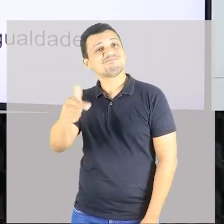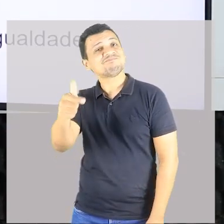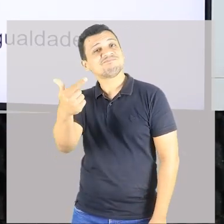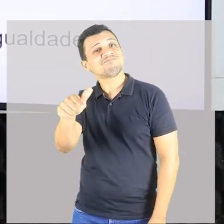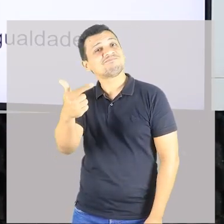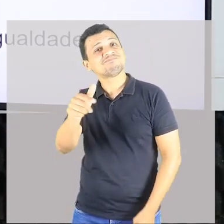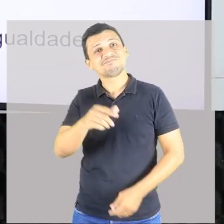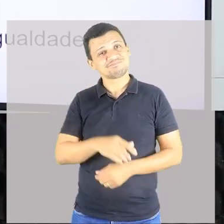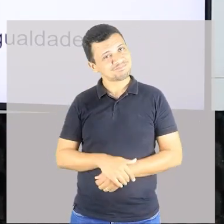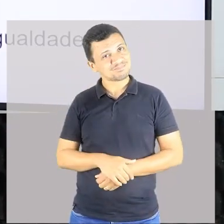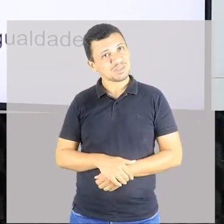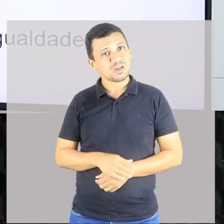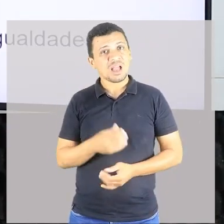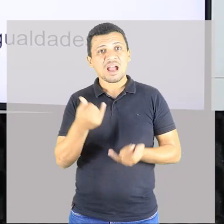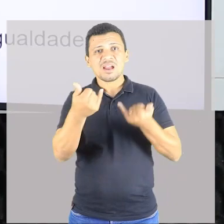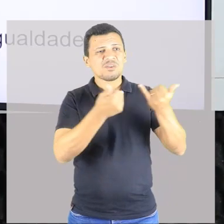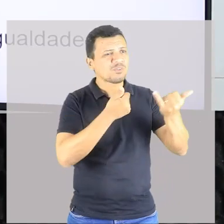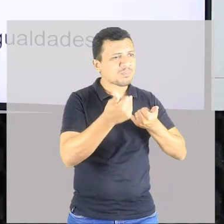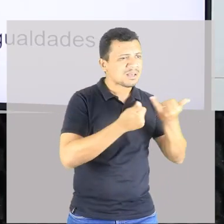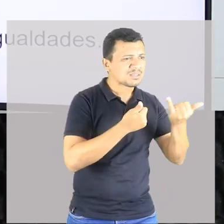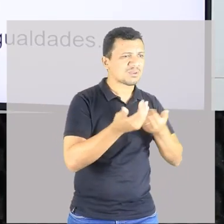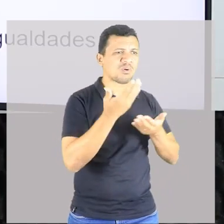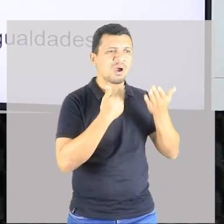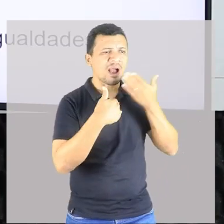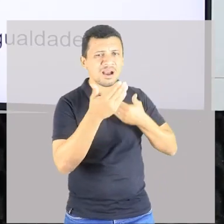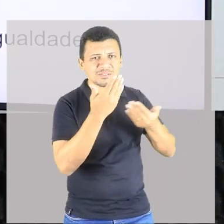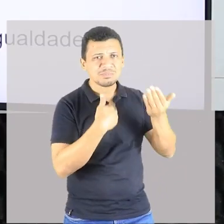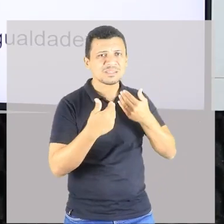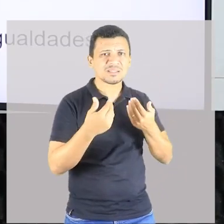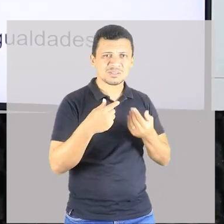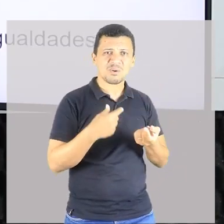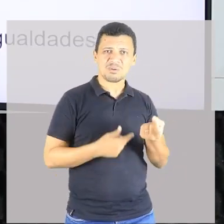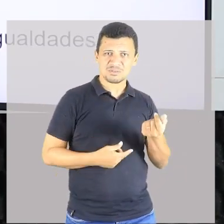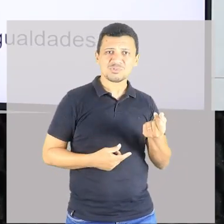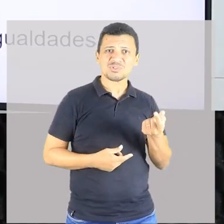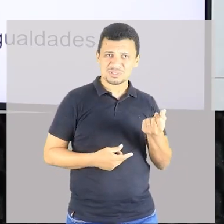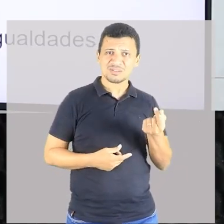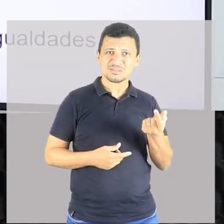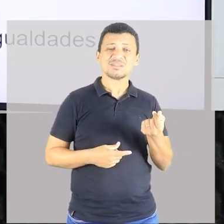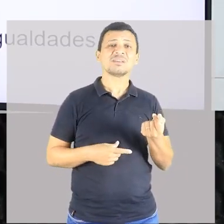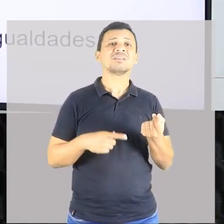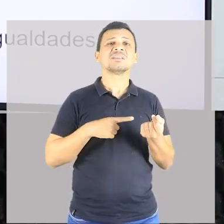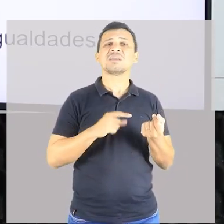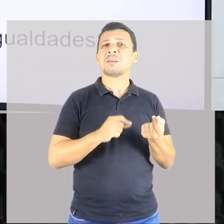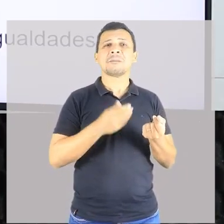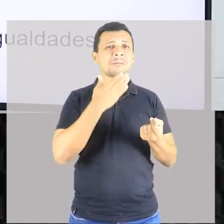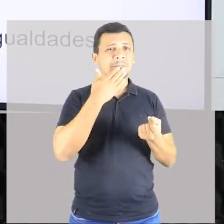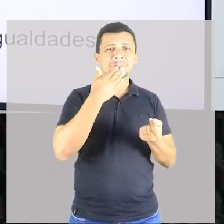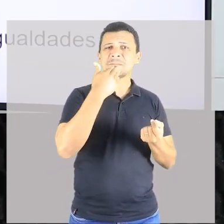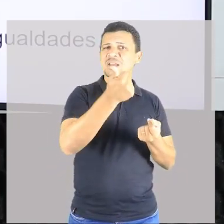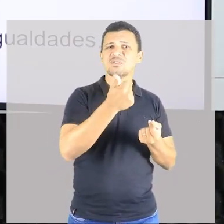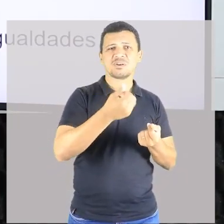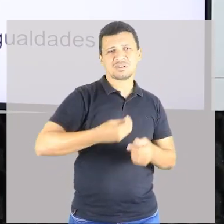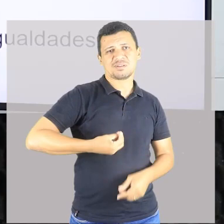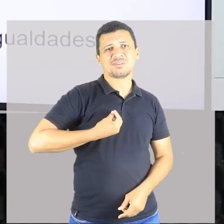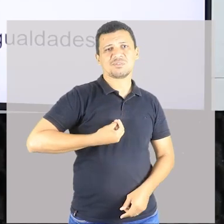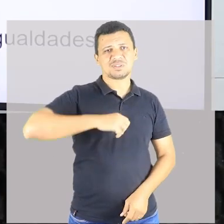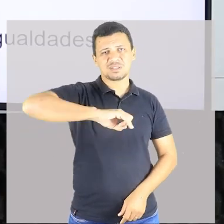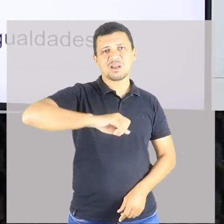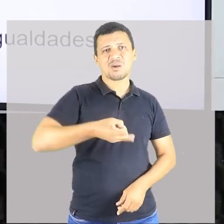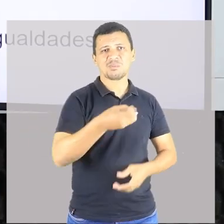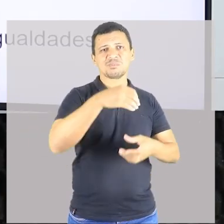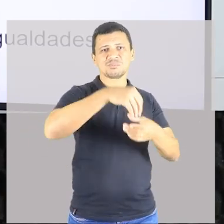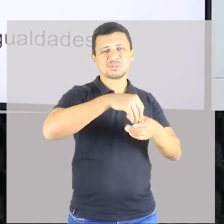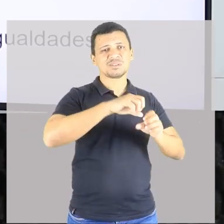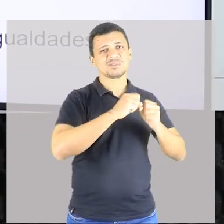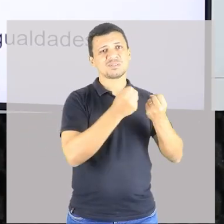pessoas que têm acesso a informações, à alimentação, ao capital, tendem, de certa forma, a ter as melhores chances dentro da sociedade